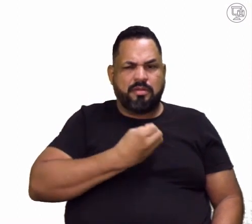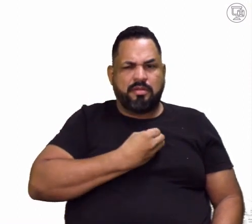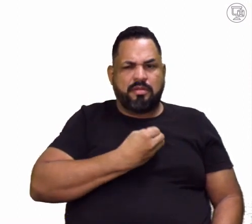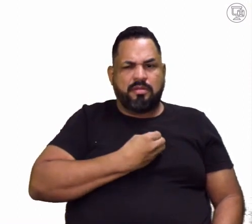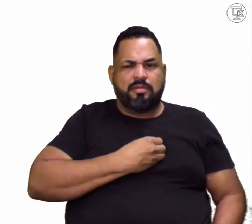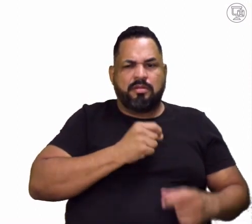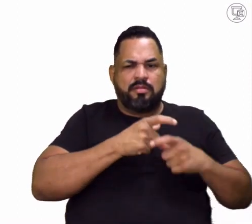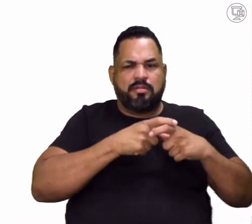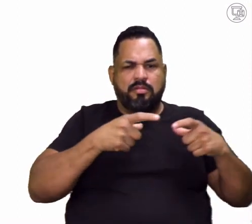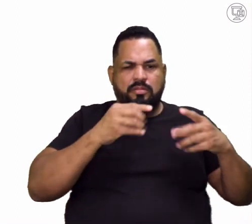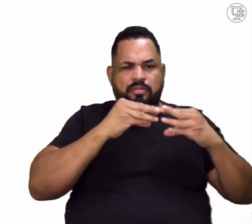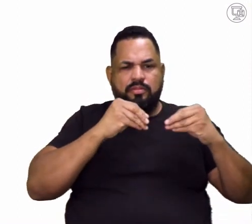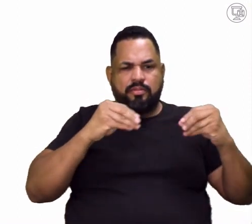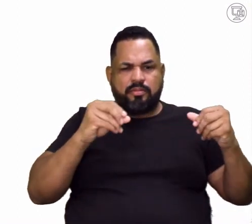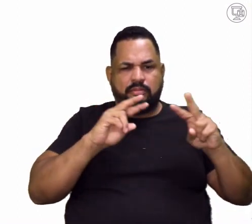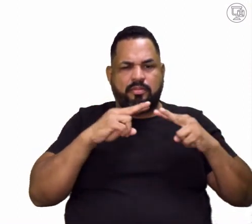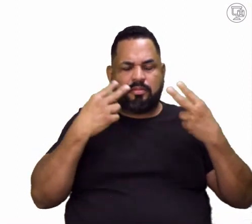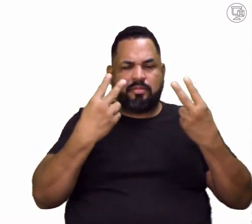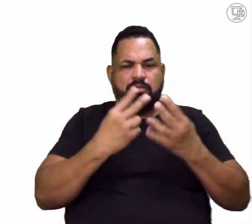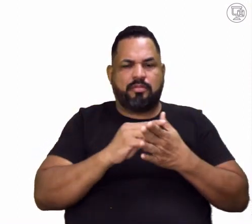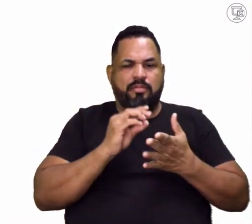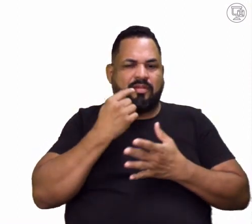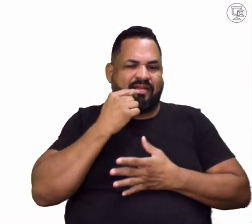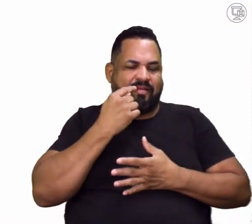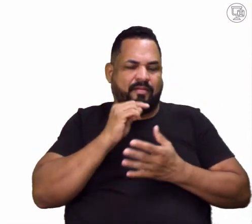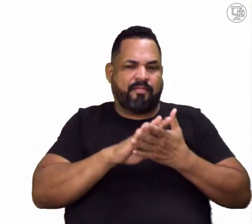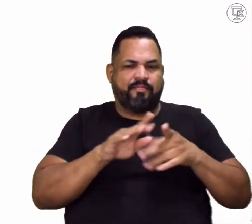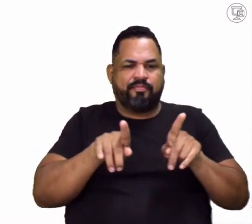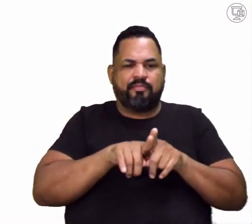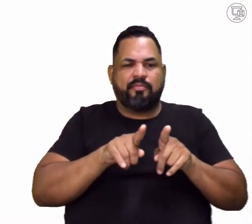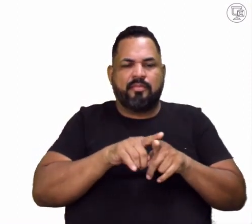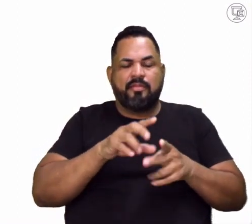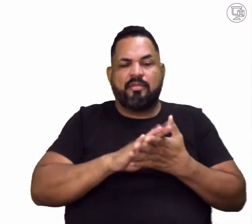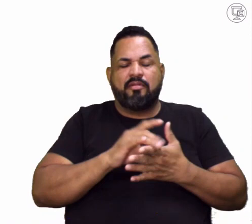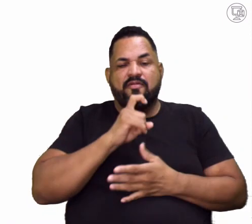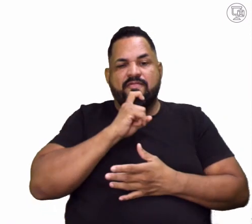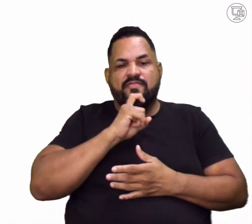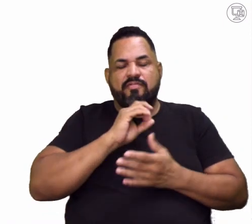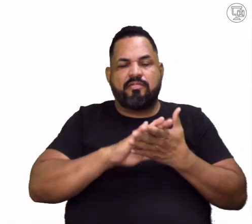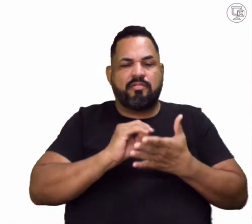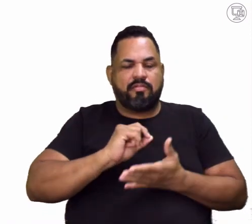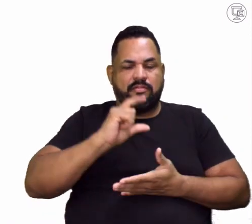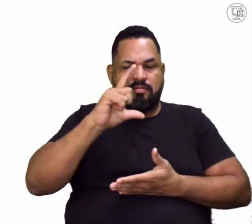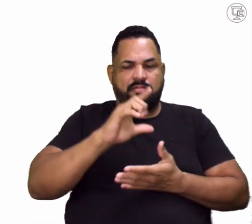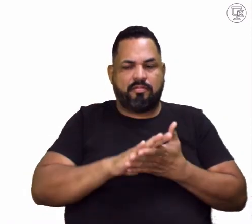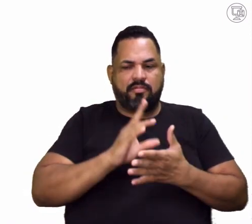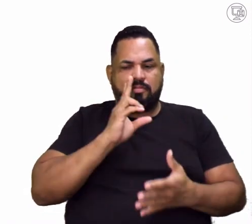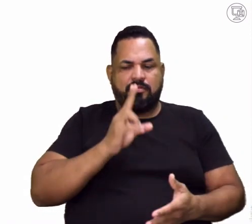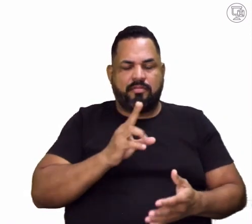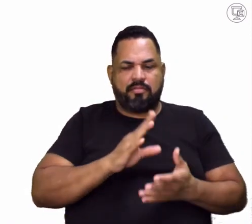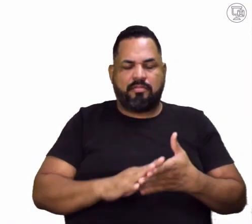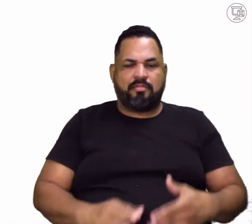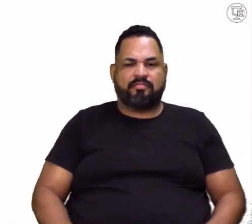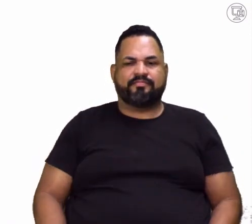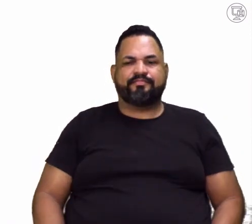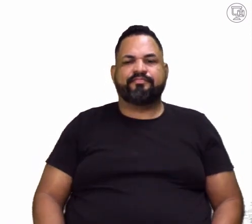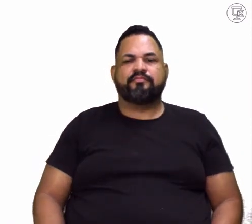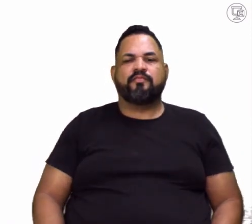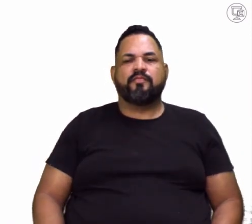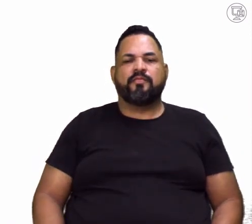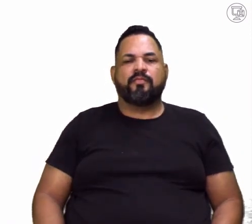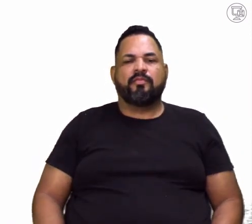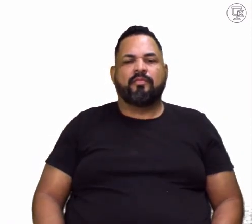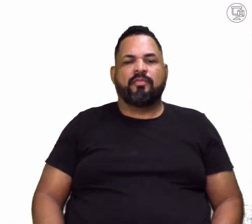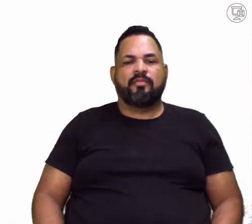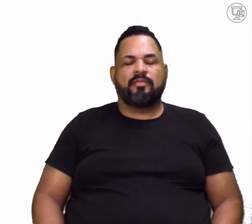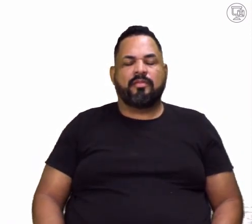que o que você implantação volume do dente se o paciente se alimenta de frio ou tal maior se alimenta de quente ou igual que tem para trazer o movimento